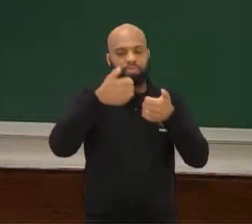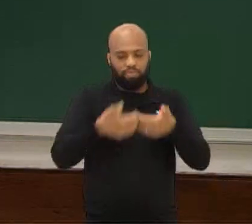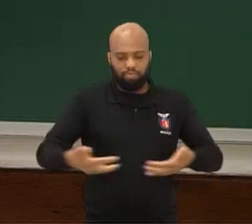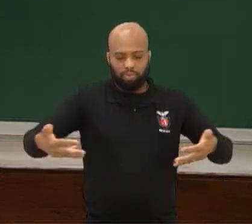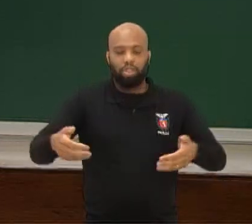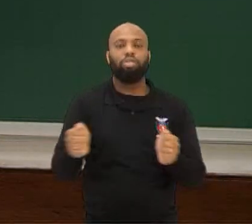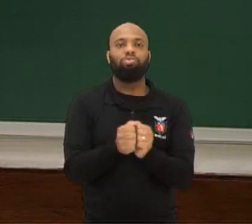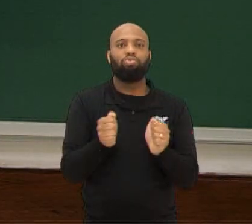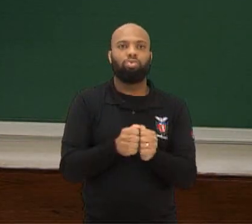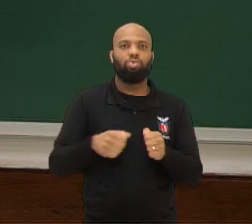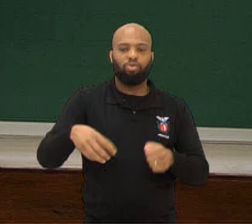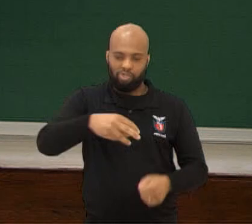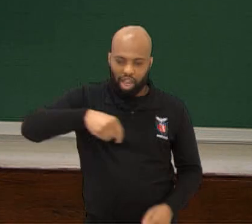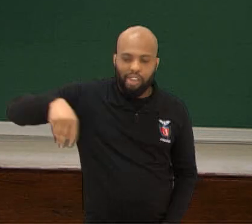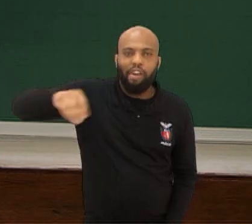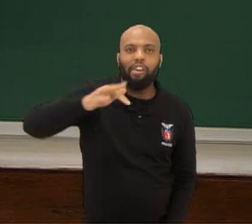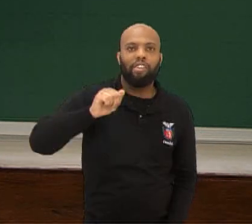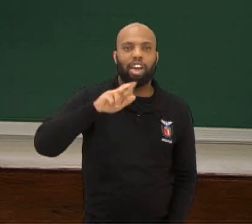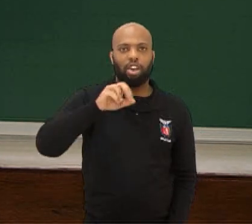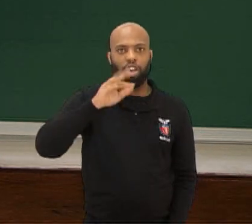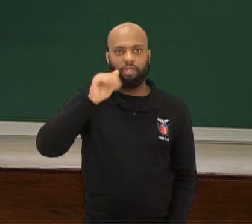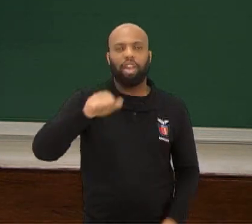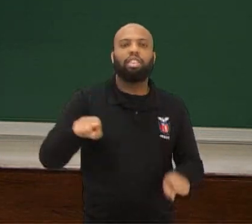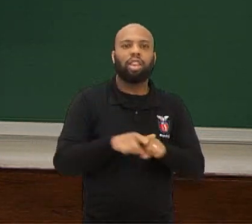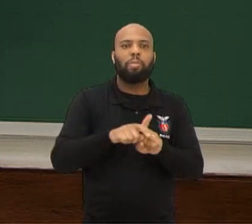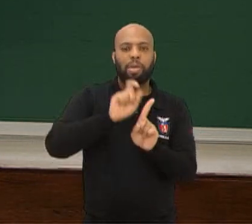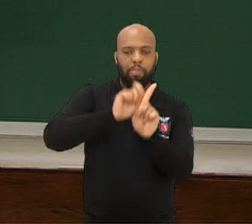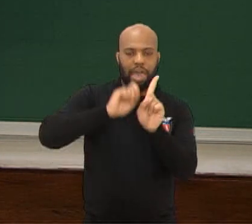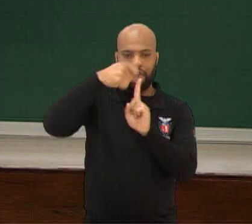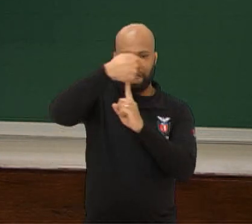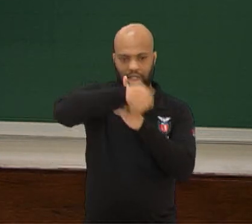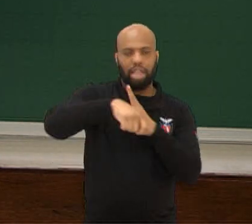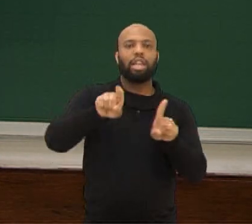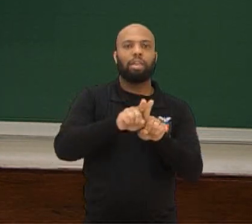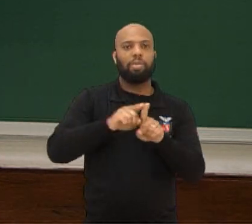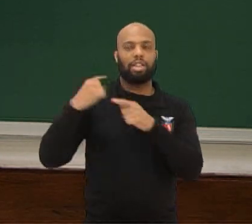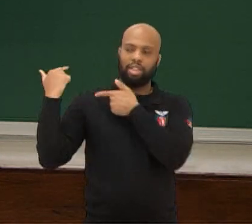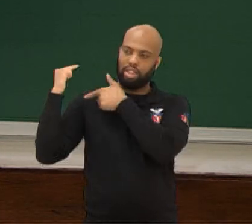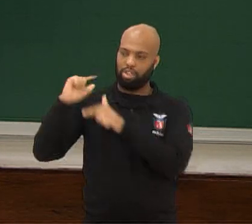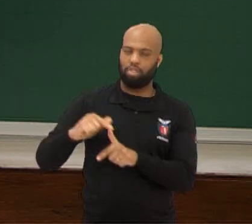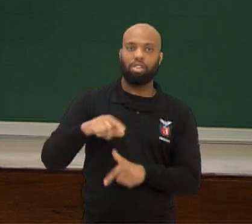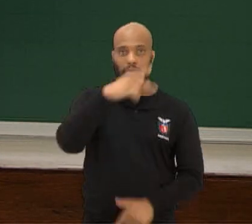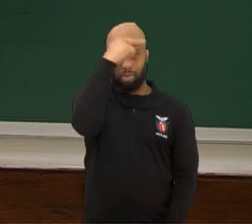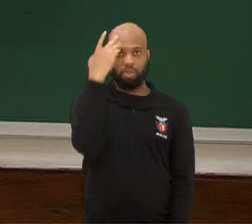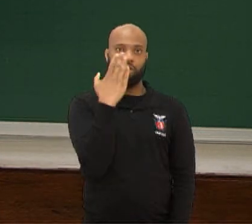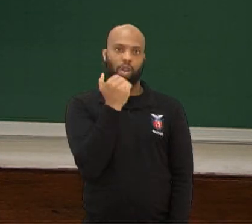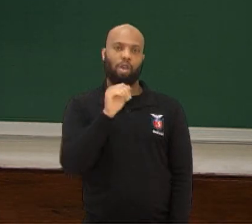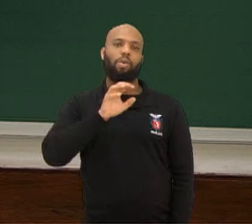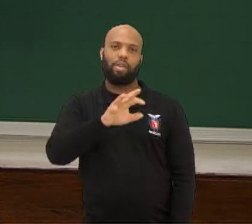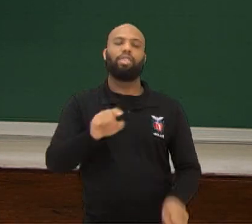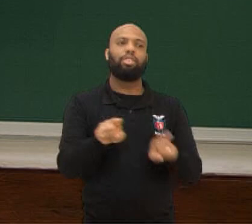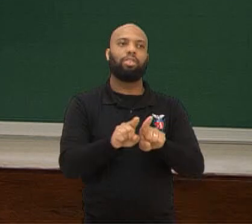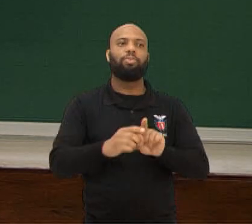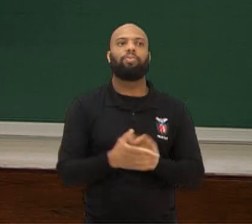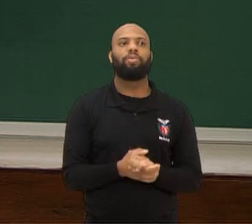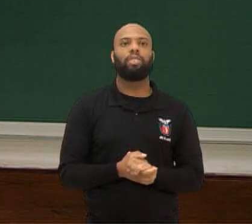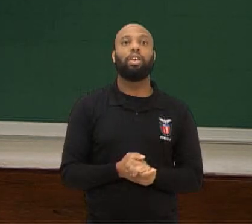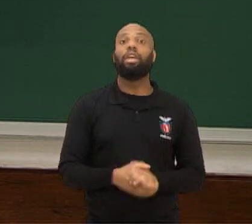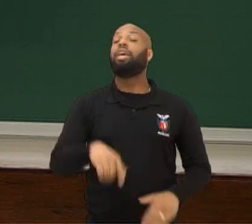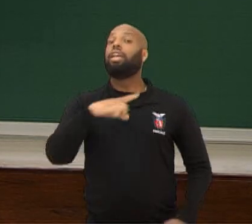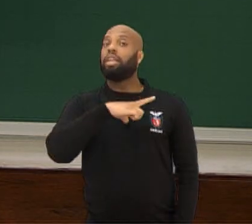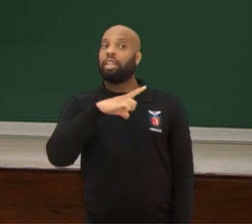com farofa, com banana, que é o mais tradicional para as pessoas consumirem, né? E